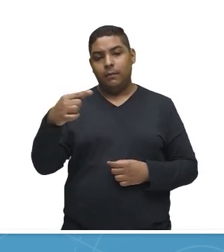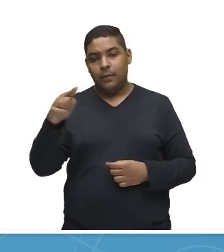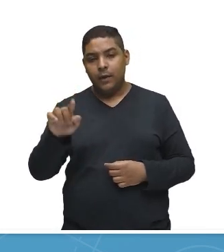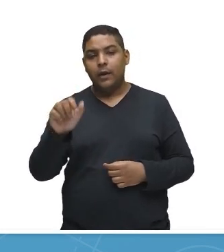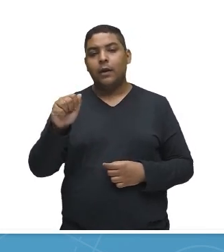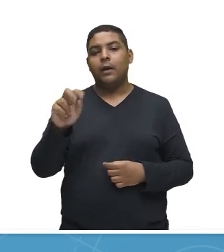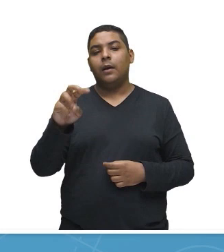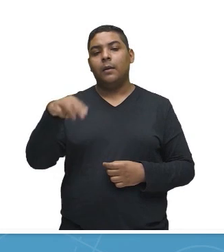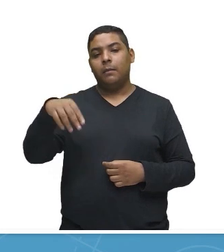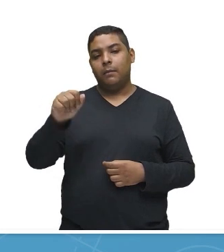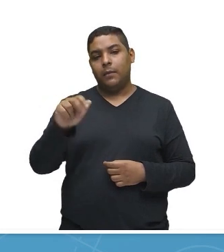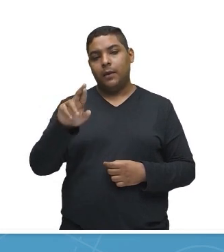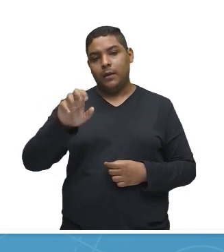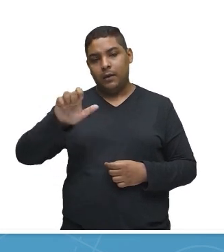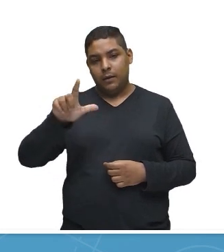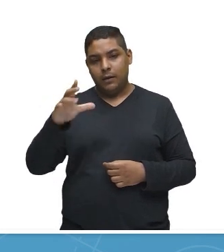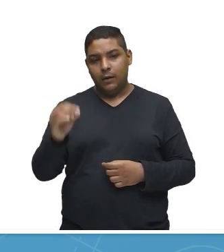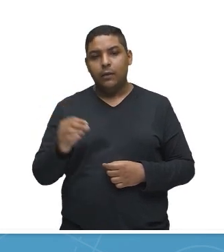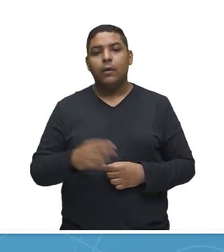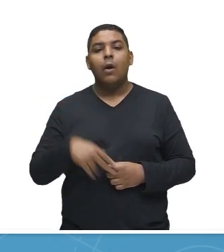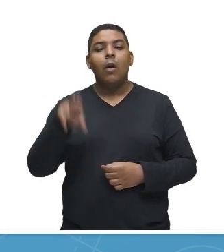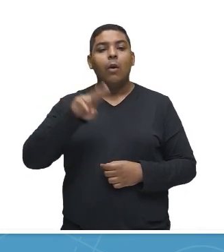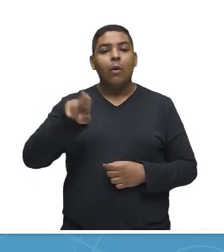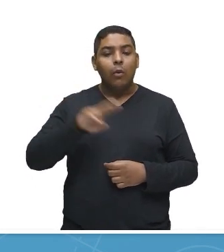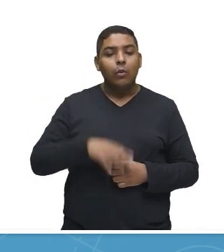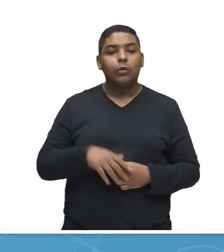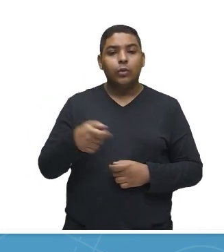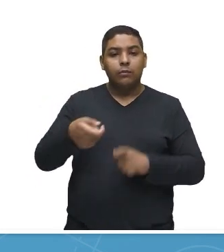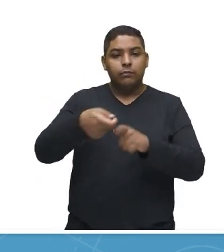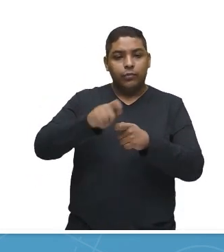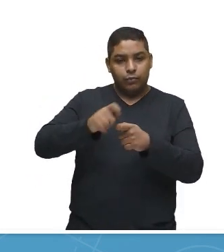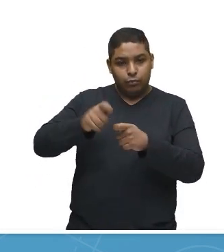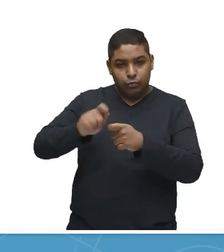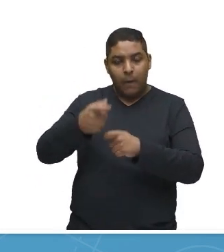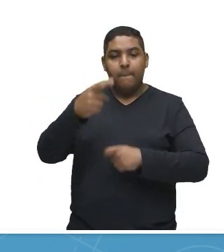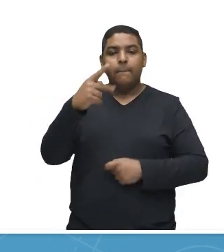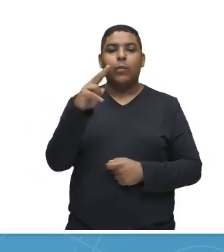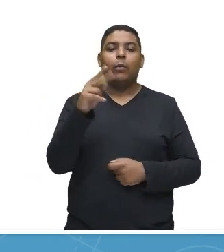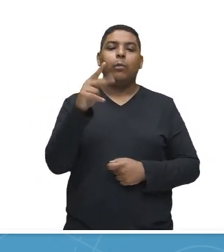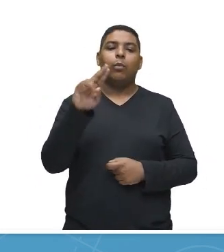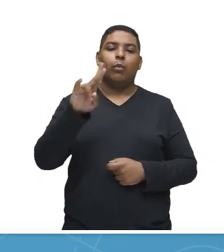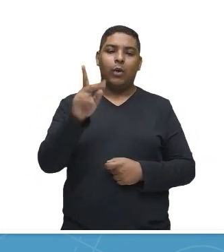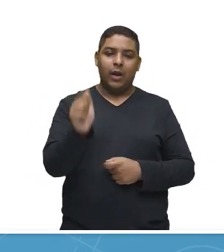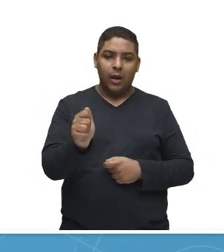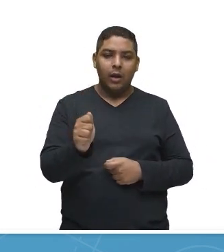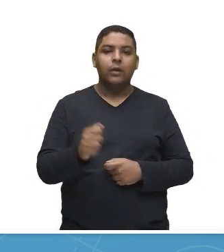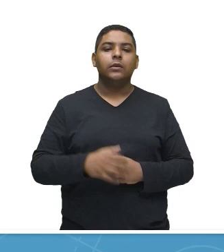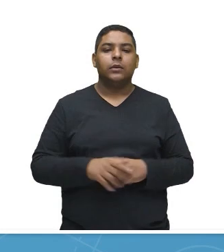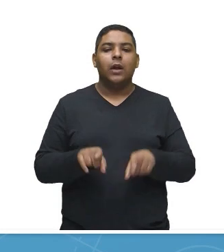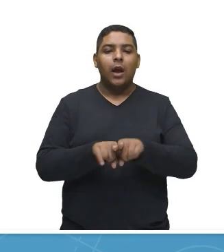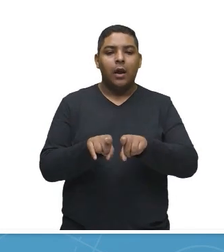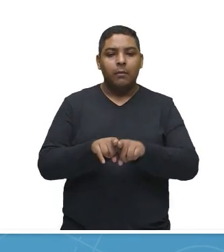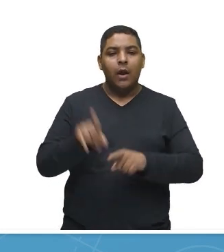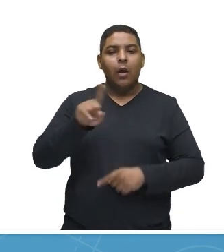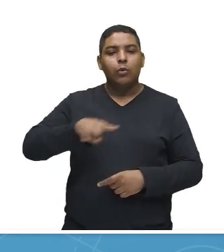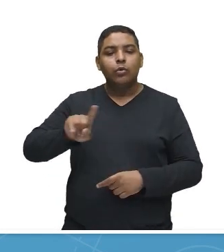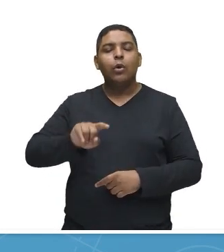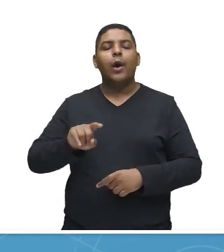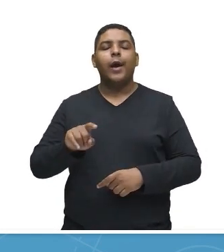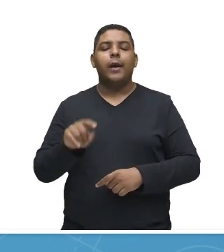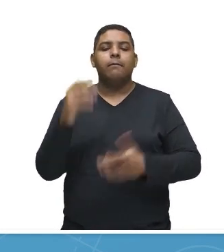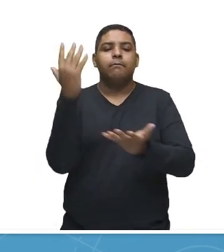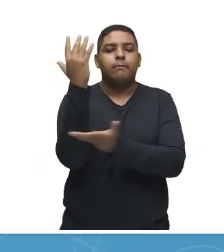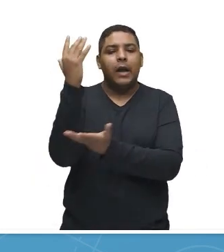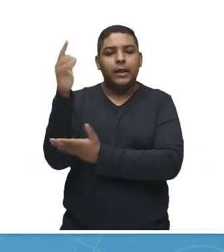Amazonas usam muito a pupunha e as tribos da língua tupi são as únicas que às vezes utilizam a madeira das